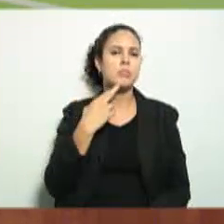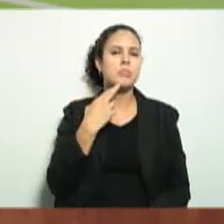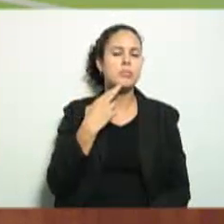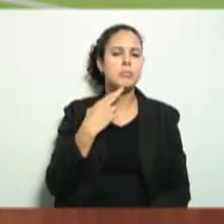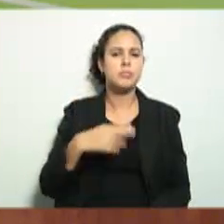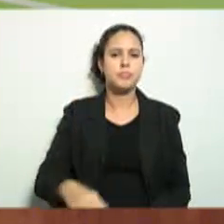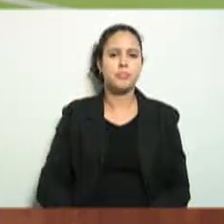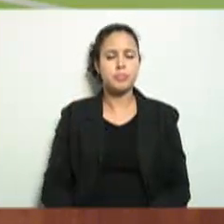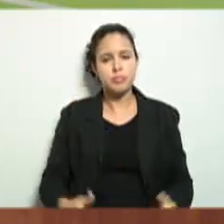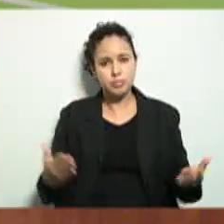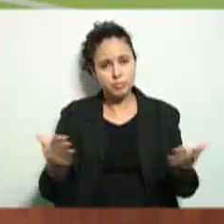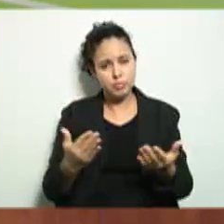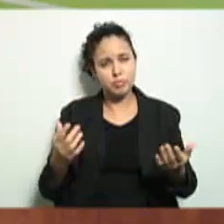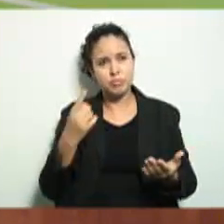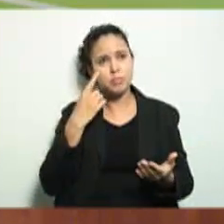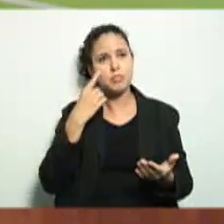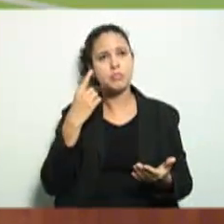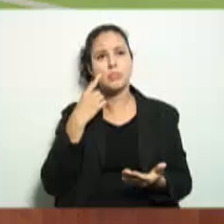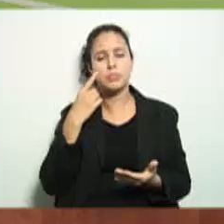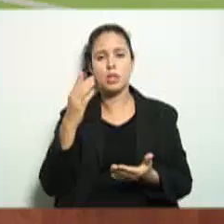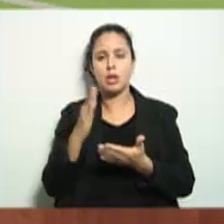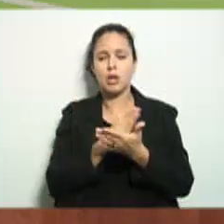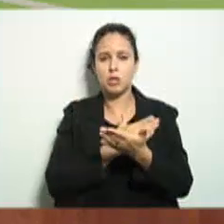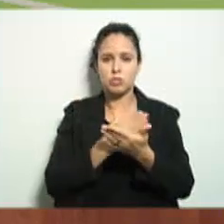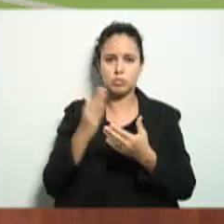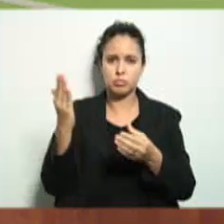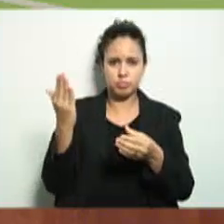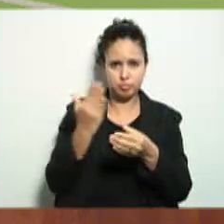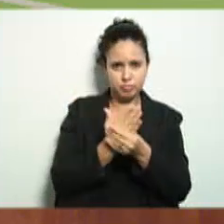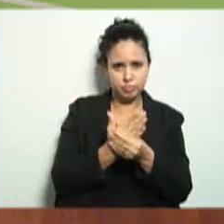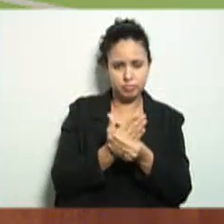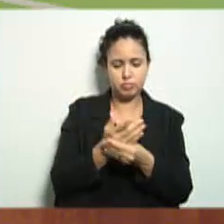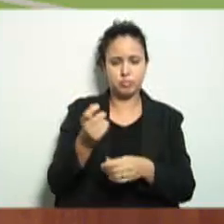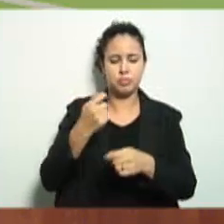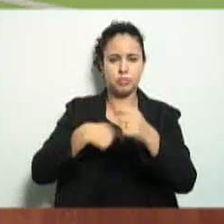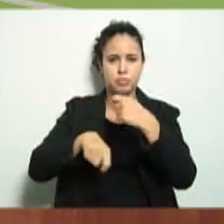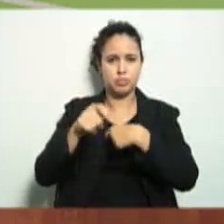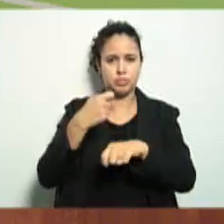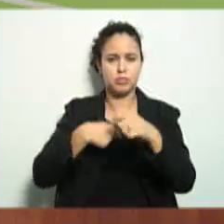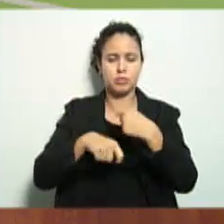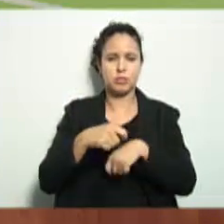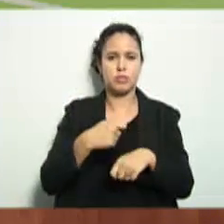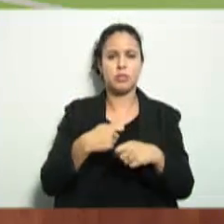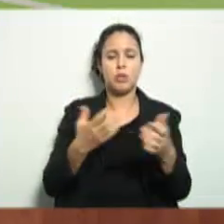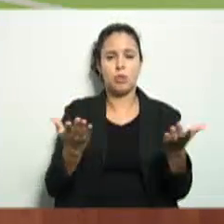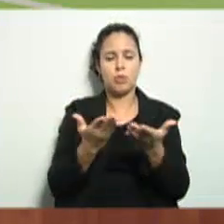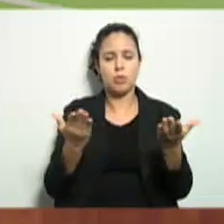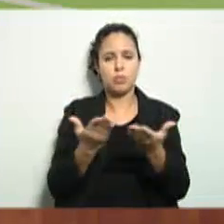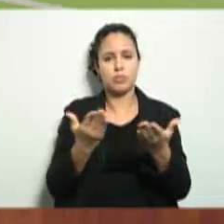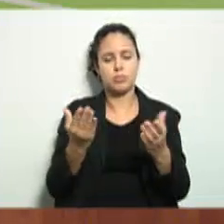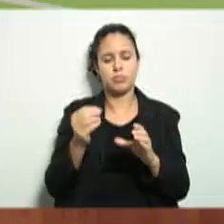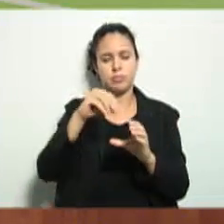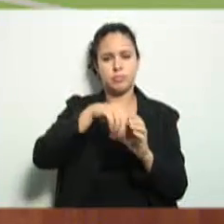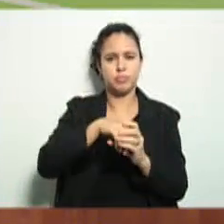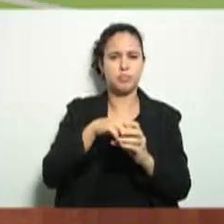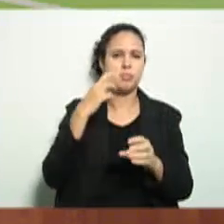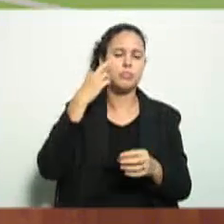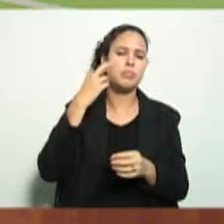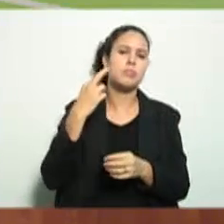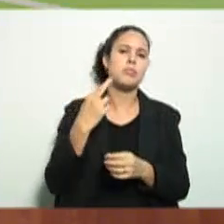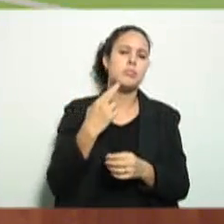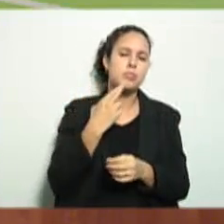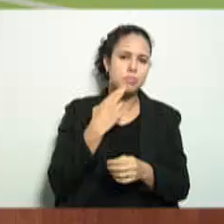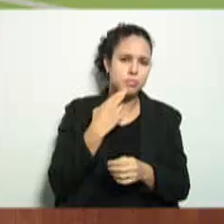alguns processos econômicos e hoje o nosso estado ele tem como principal economia